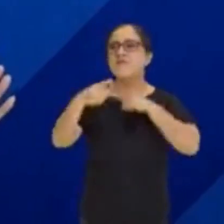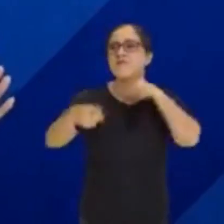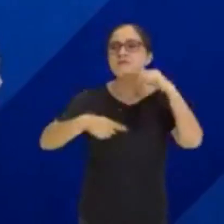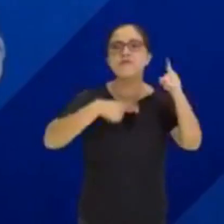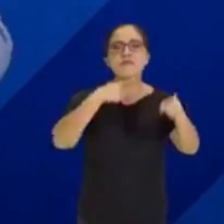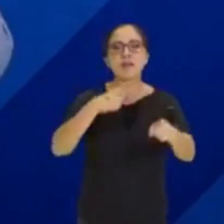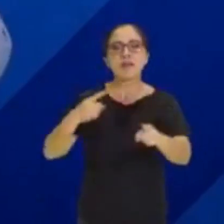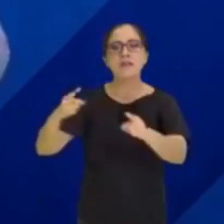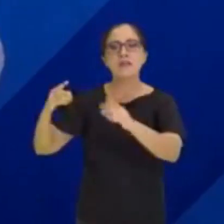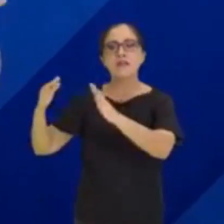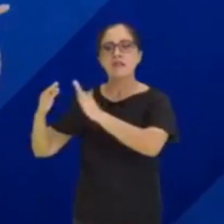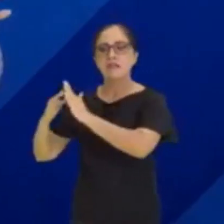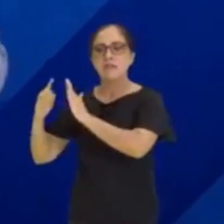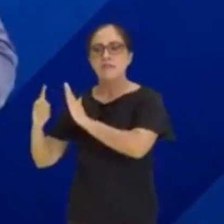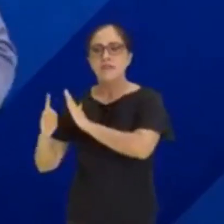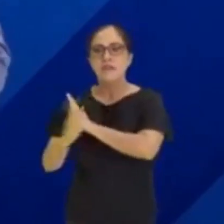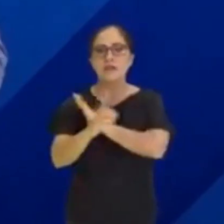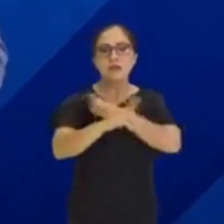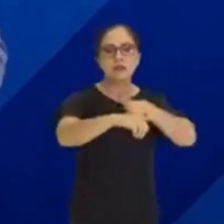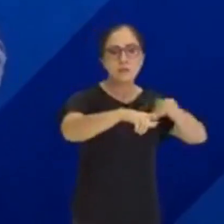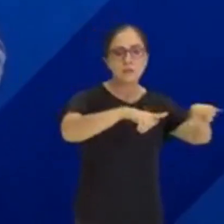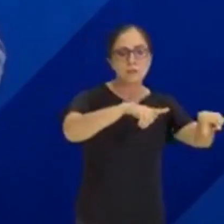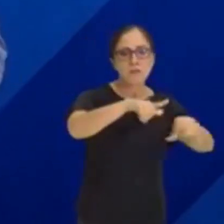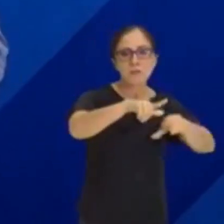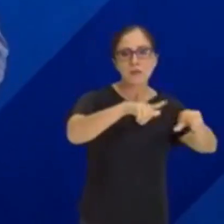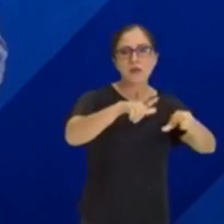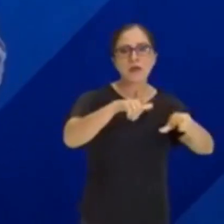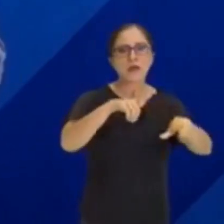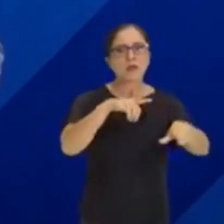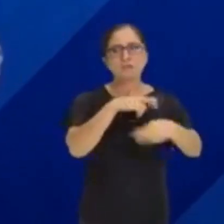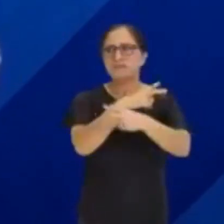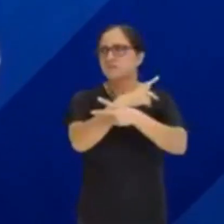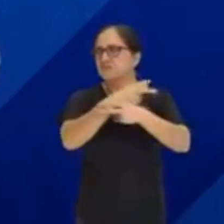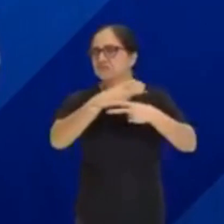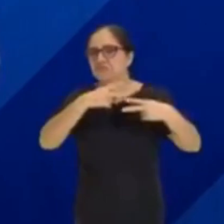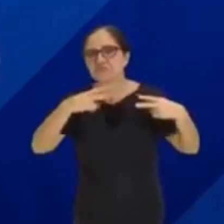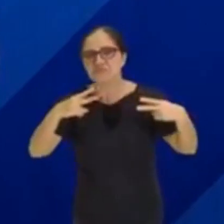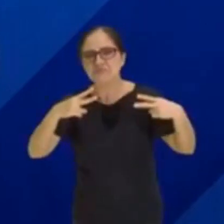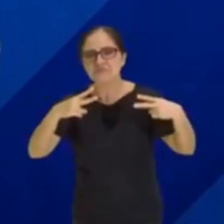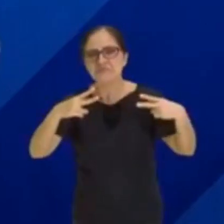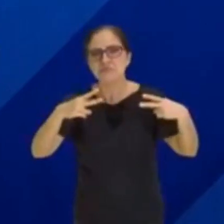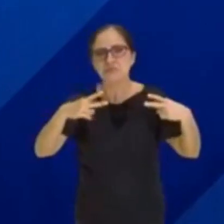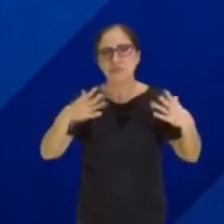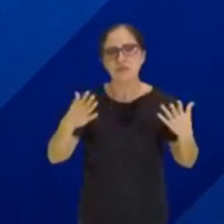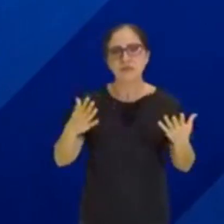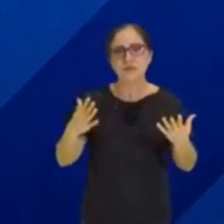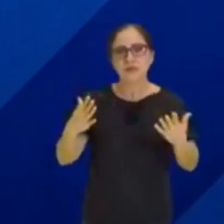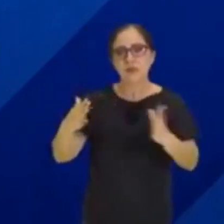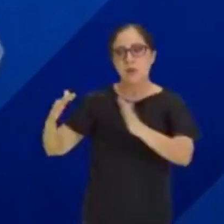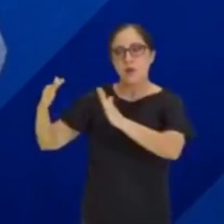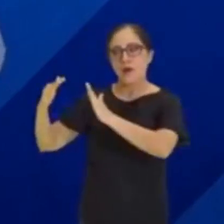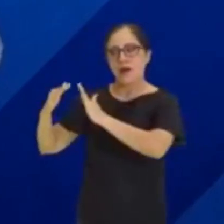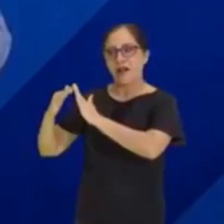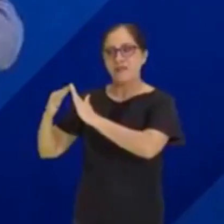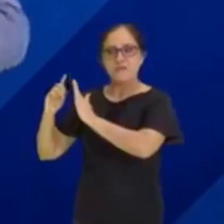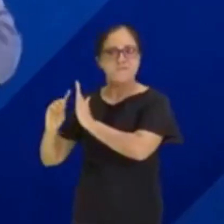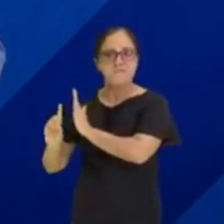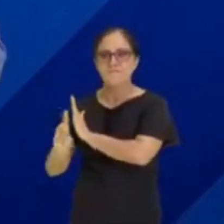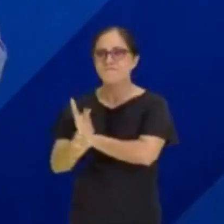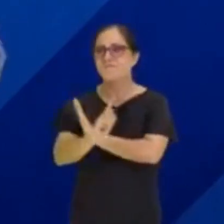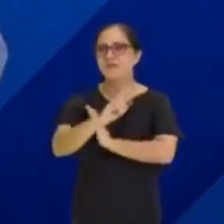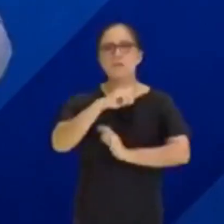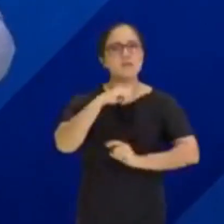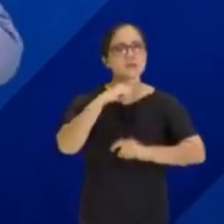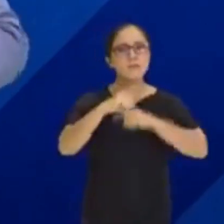de casa para trabalhar ou para fazer qualquer atividade. Todas. A letra da